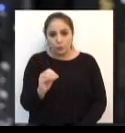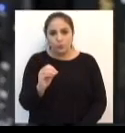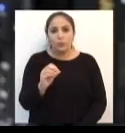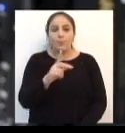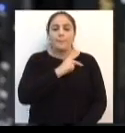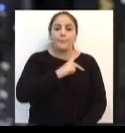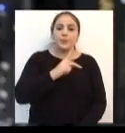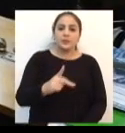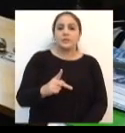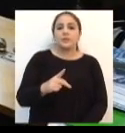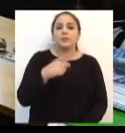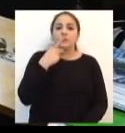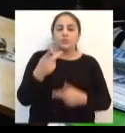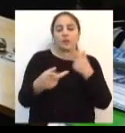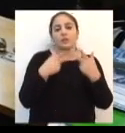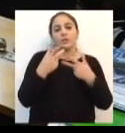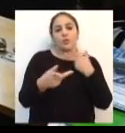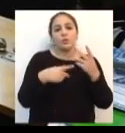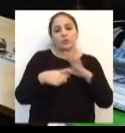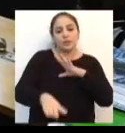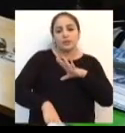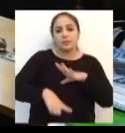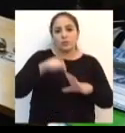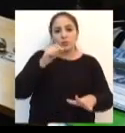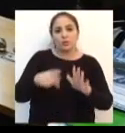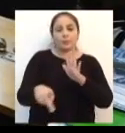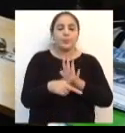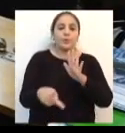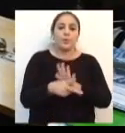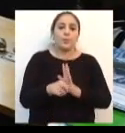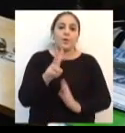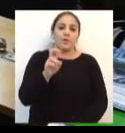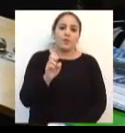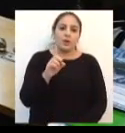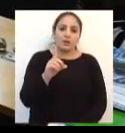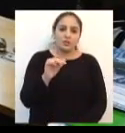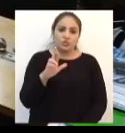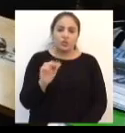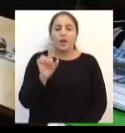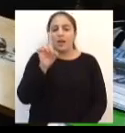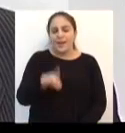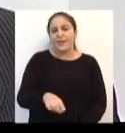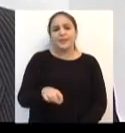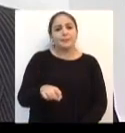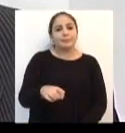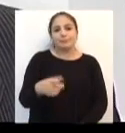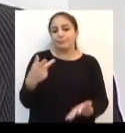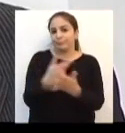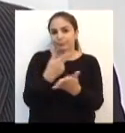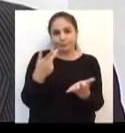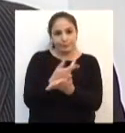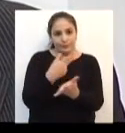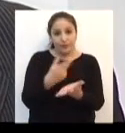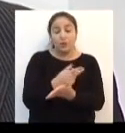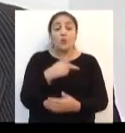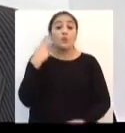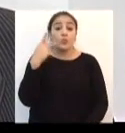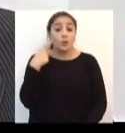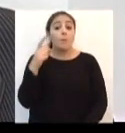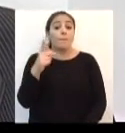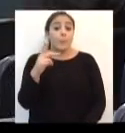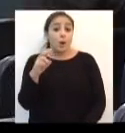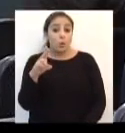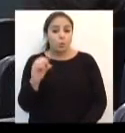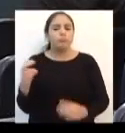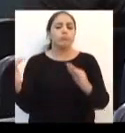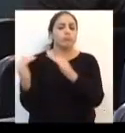Especial do Impeachment, afirmou que a decisão de Valdir Maranhão era equivocada. O vereador Paulo Pontual